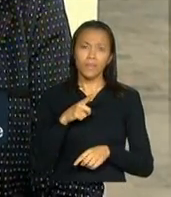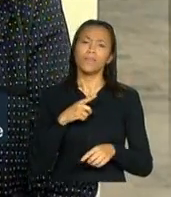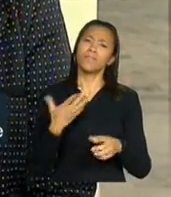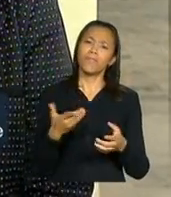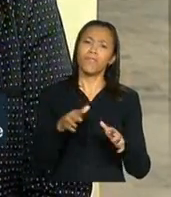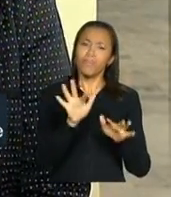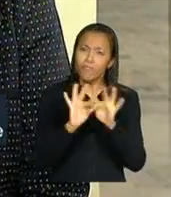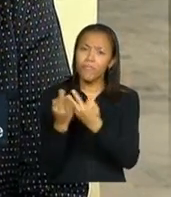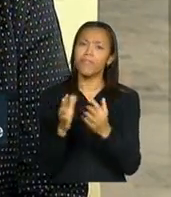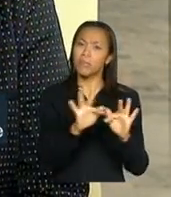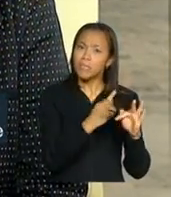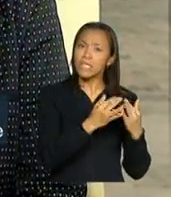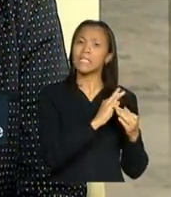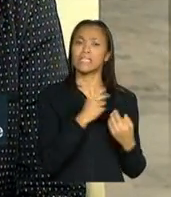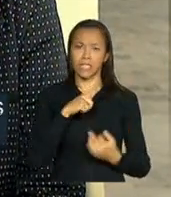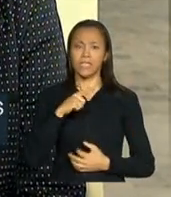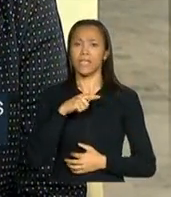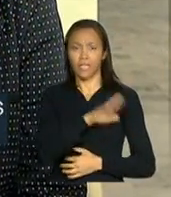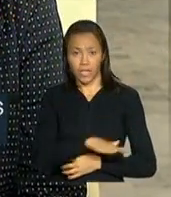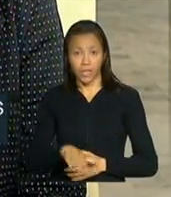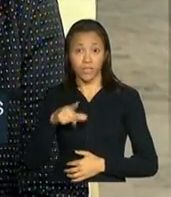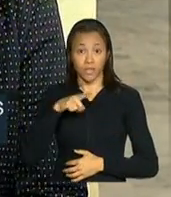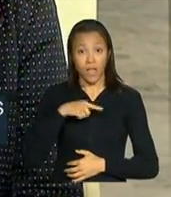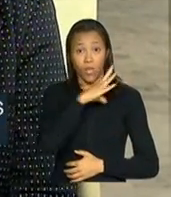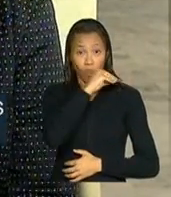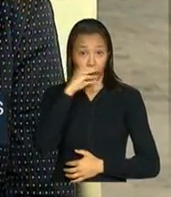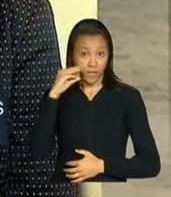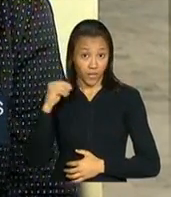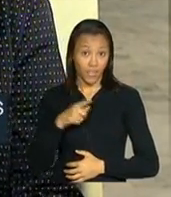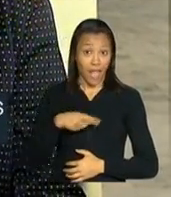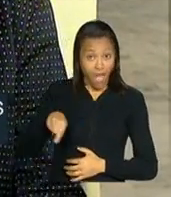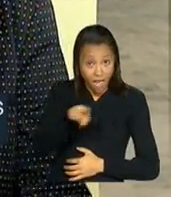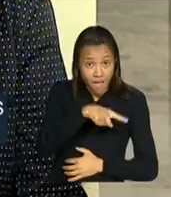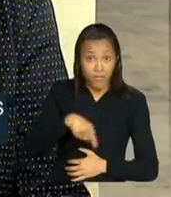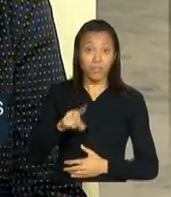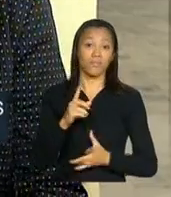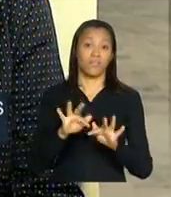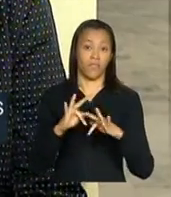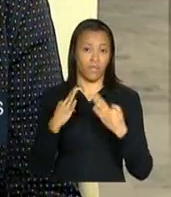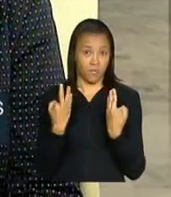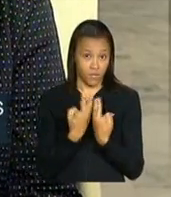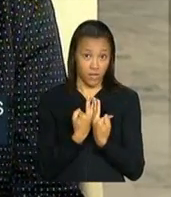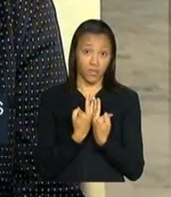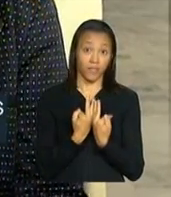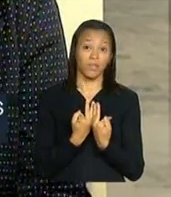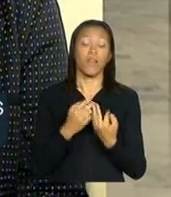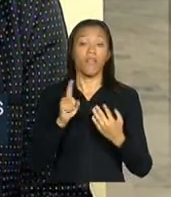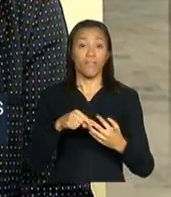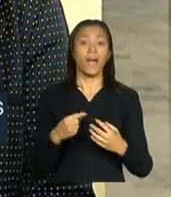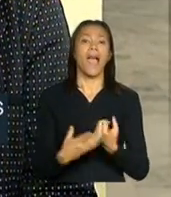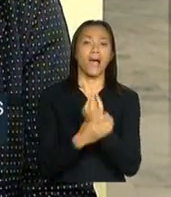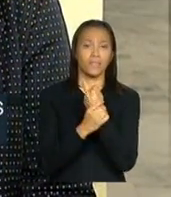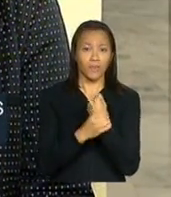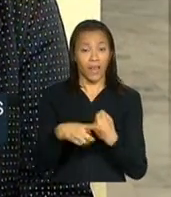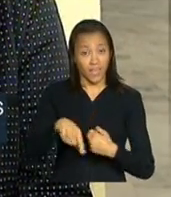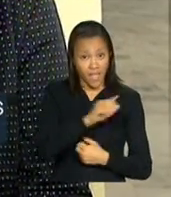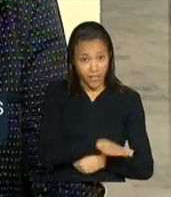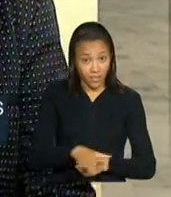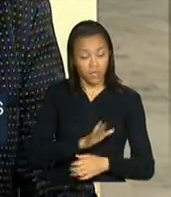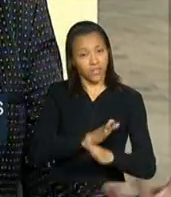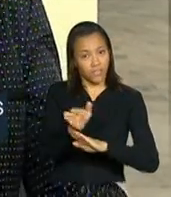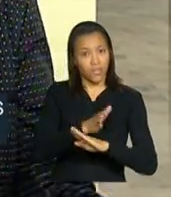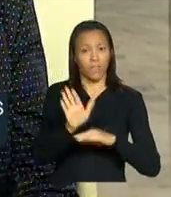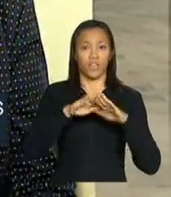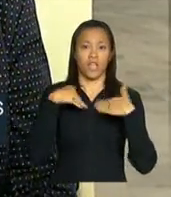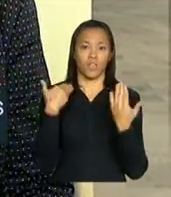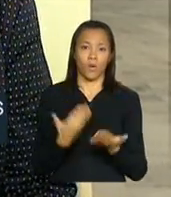famílias que TM crianças que TM adolescentes essas famílias garantem que essas crianças estejam em sala de aula